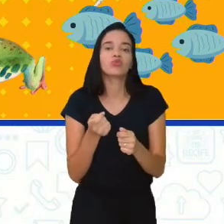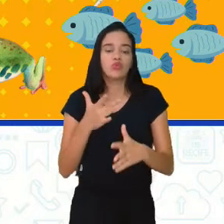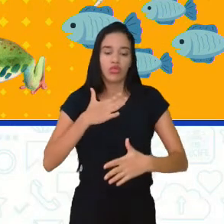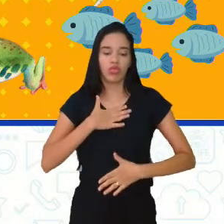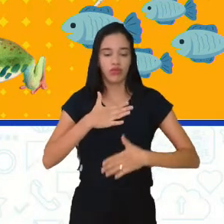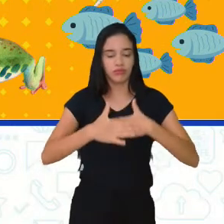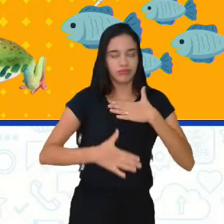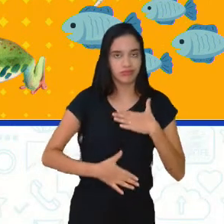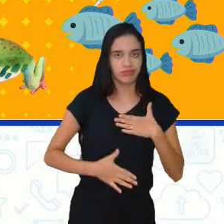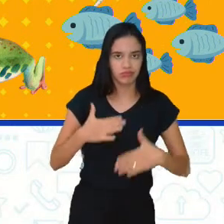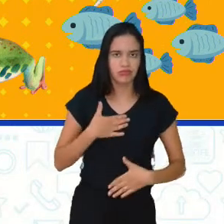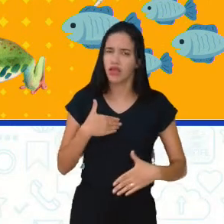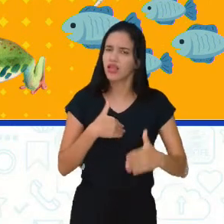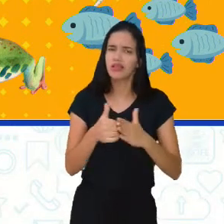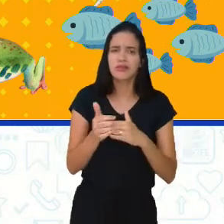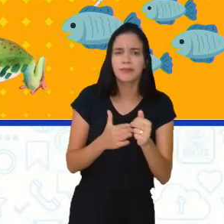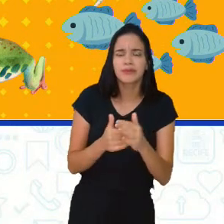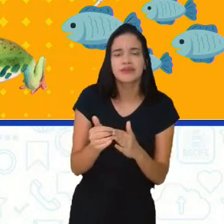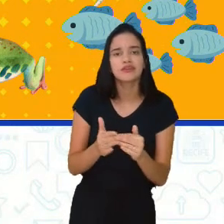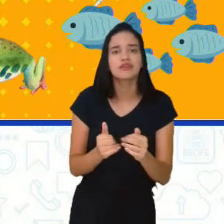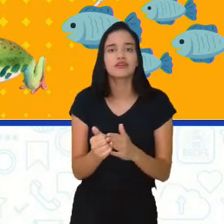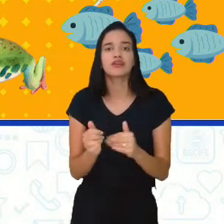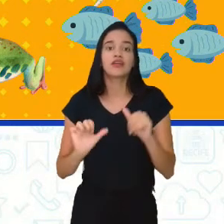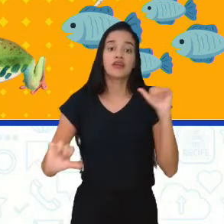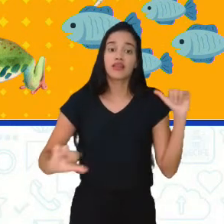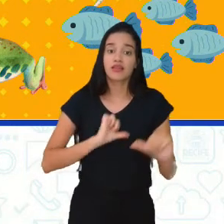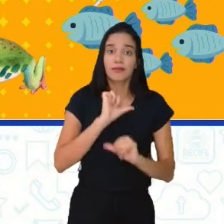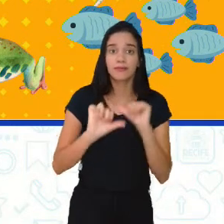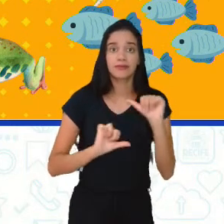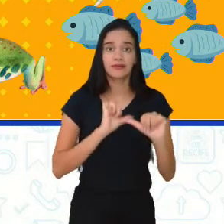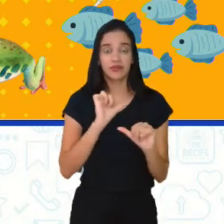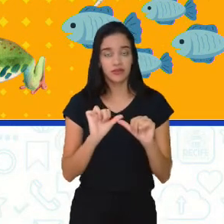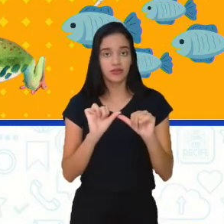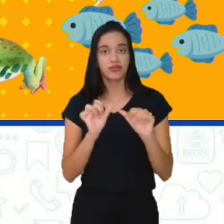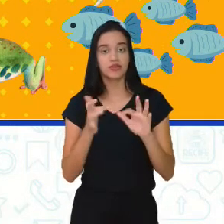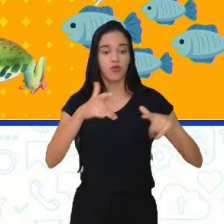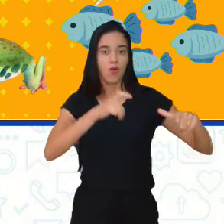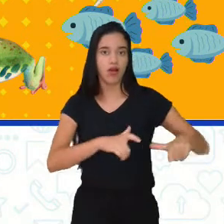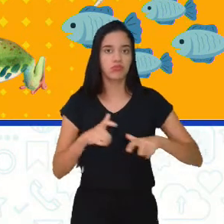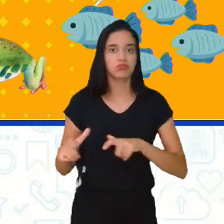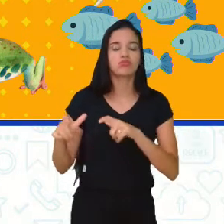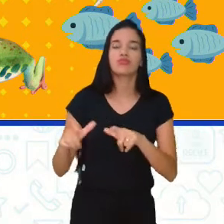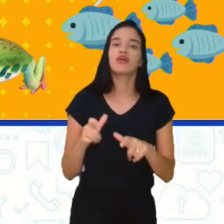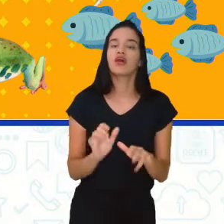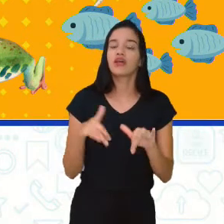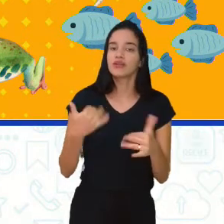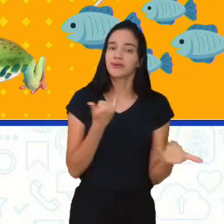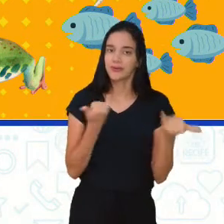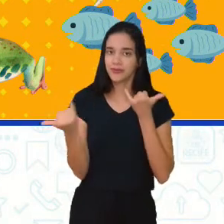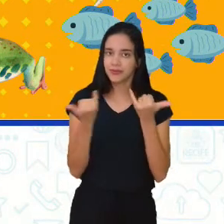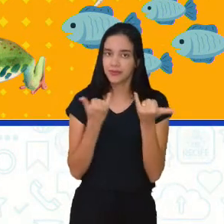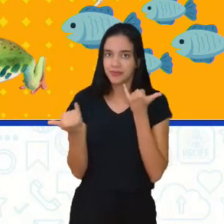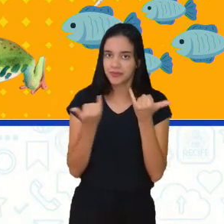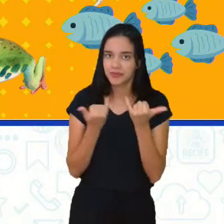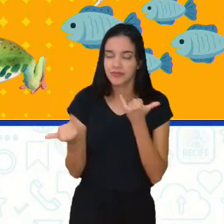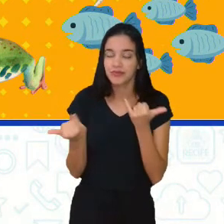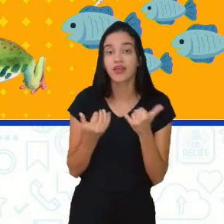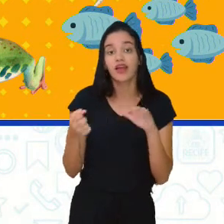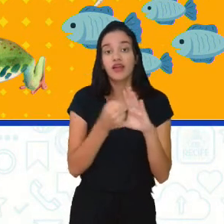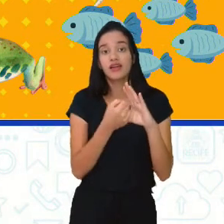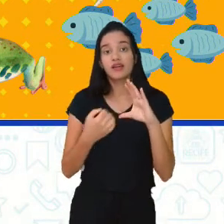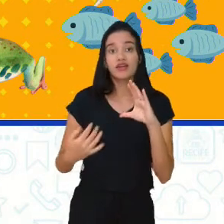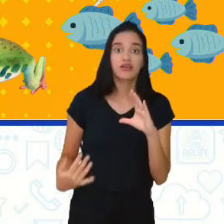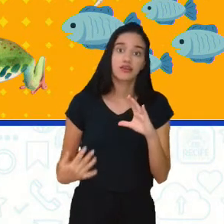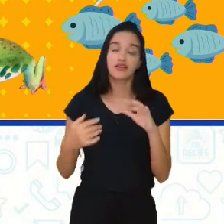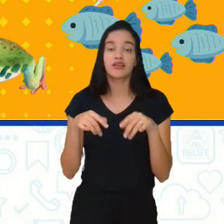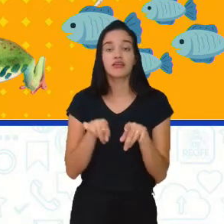corporal, independente da variação térmica ao ambiente. Então, essa informação dessas